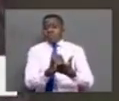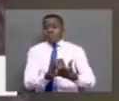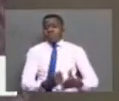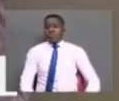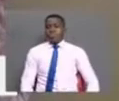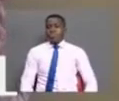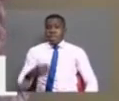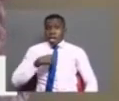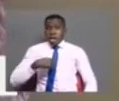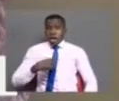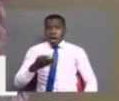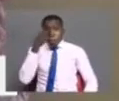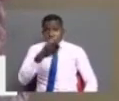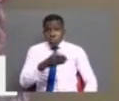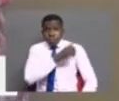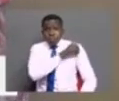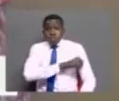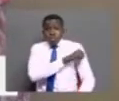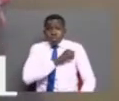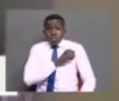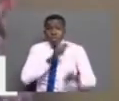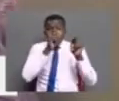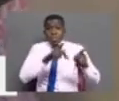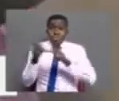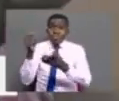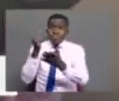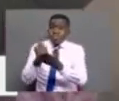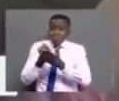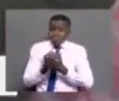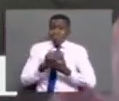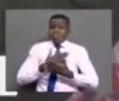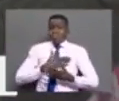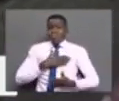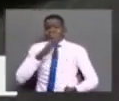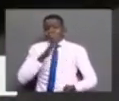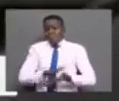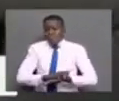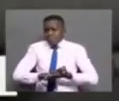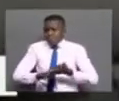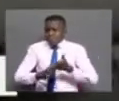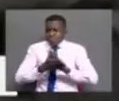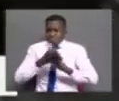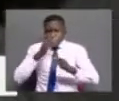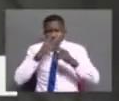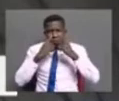já não escutará da vez que eu vou lá ninguém mais tem uma ajuda